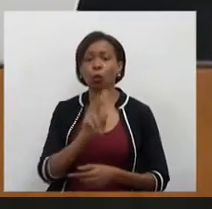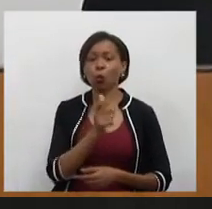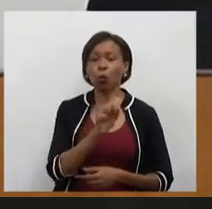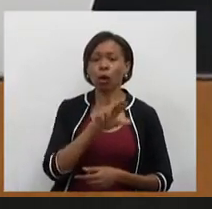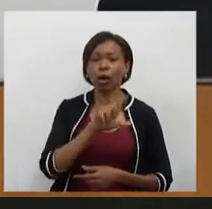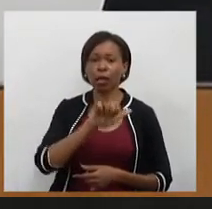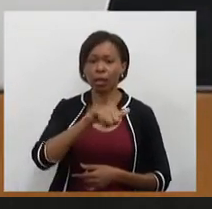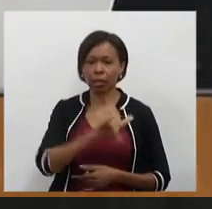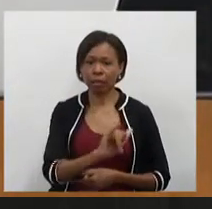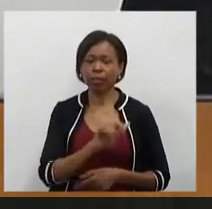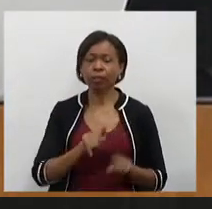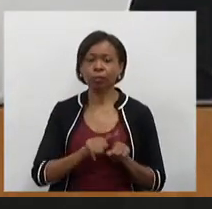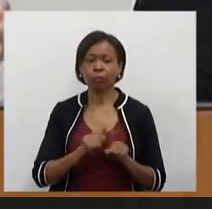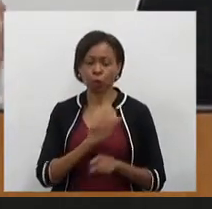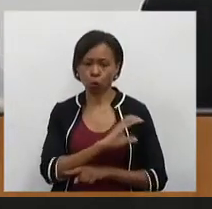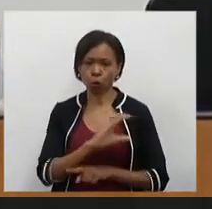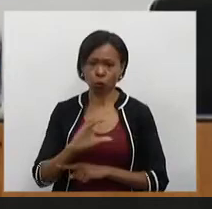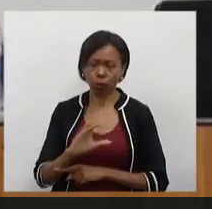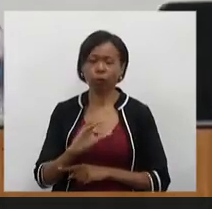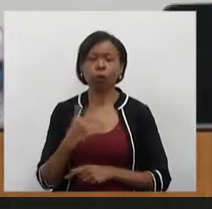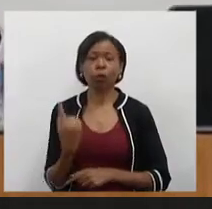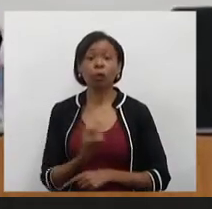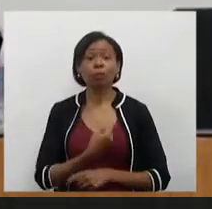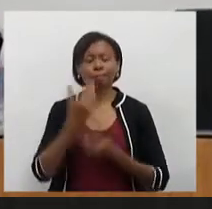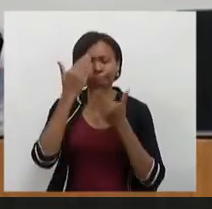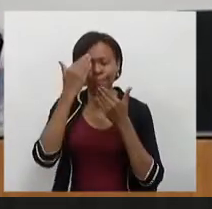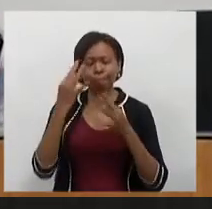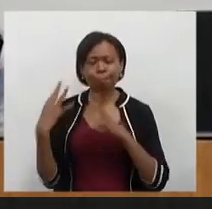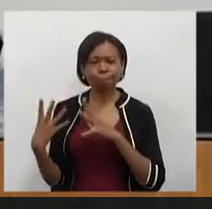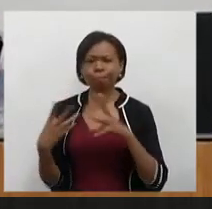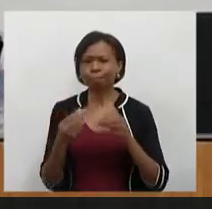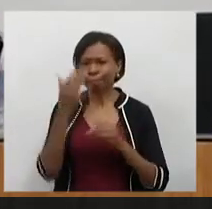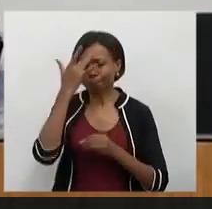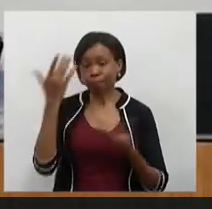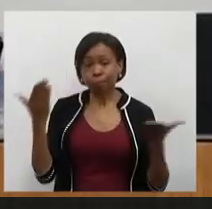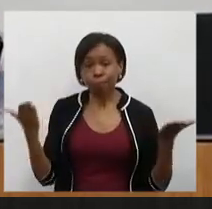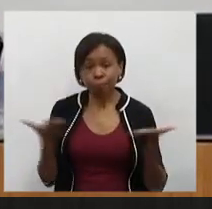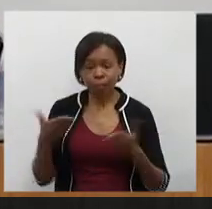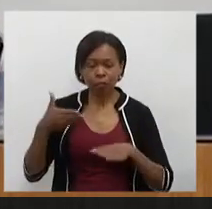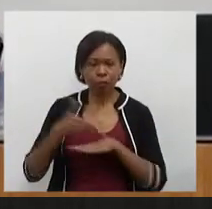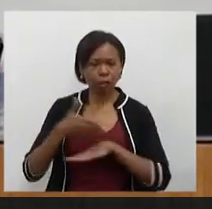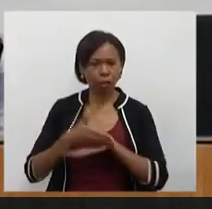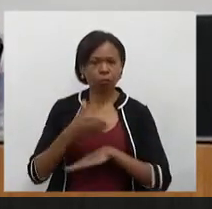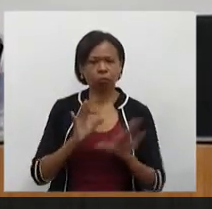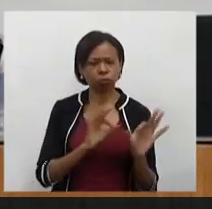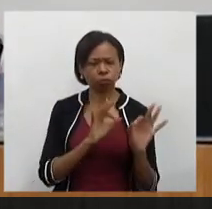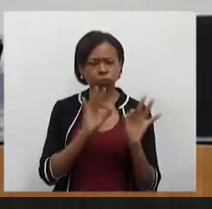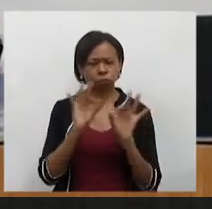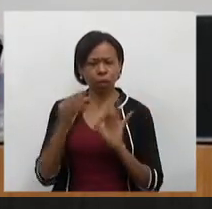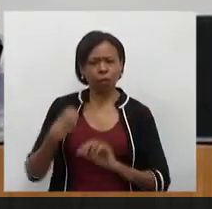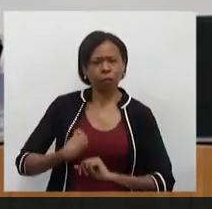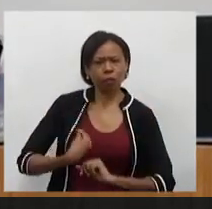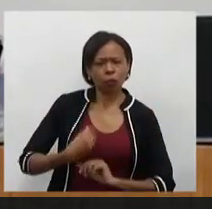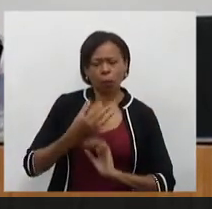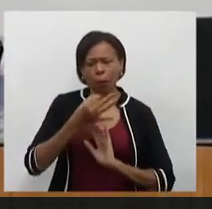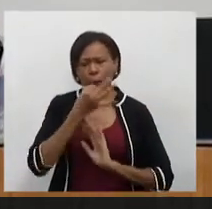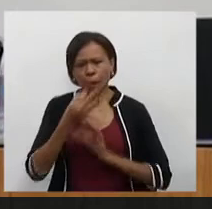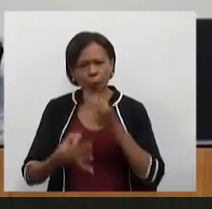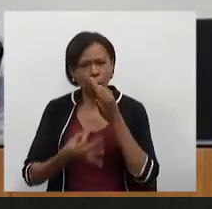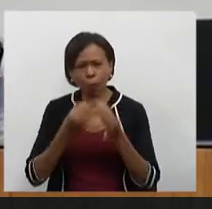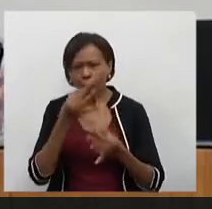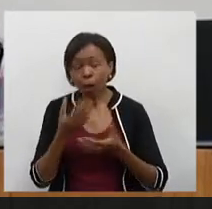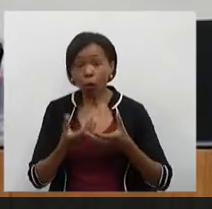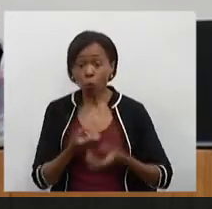coordenador. Agradeço imensamente a todos aqueles que participaram aqui hoje. Uma participação grandiosa, não só em